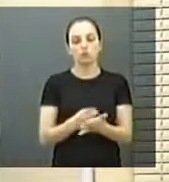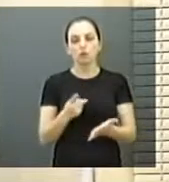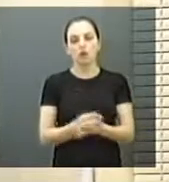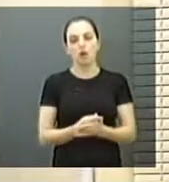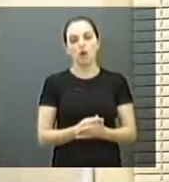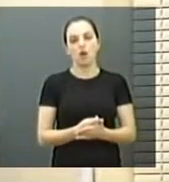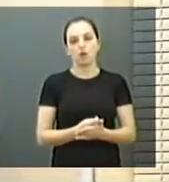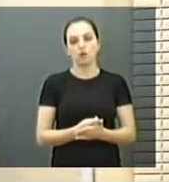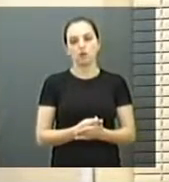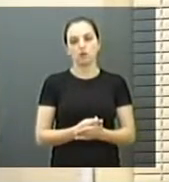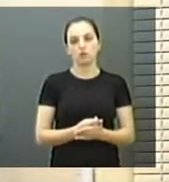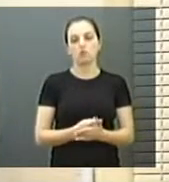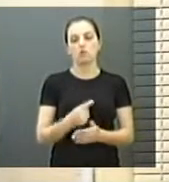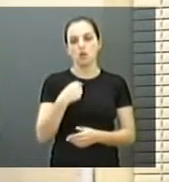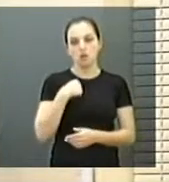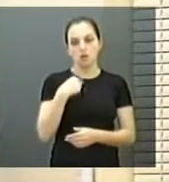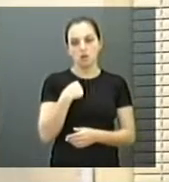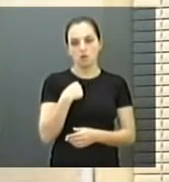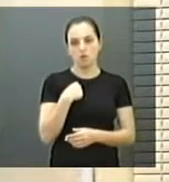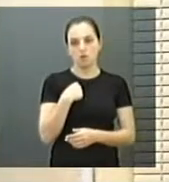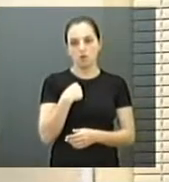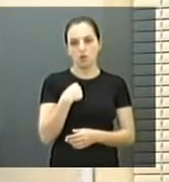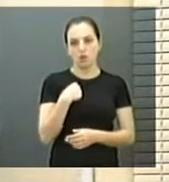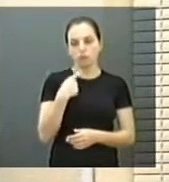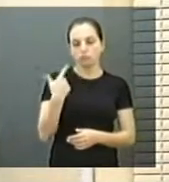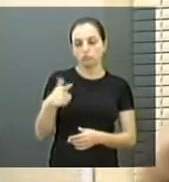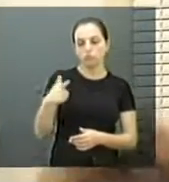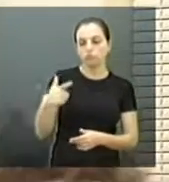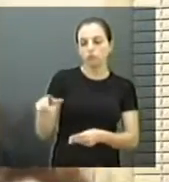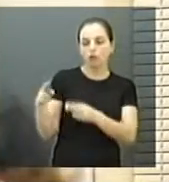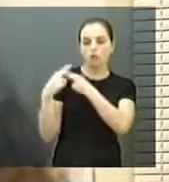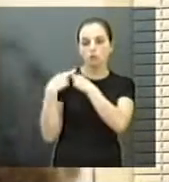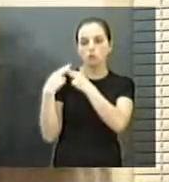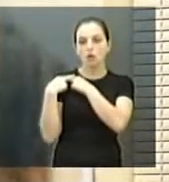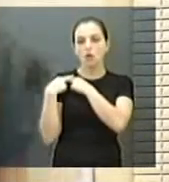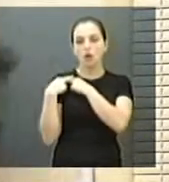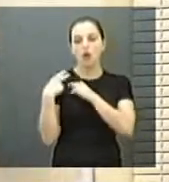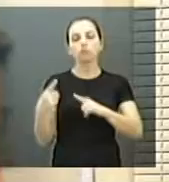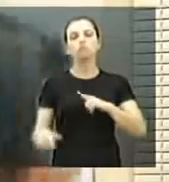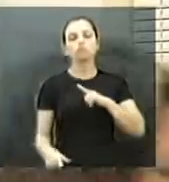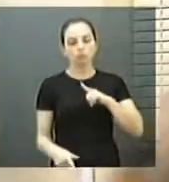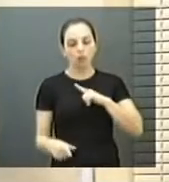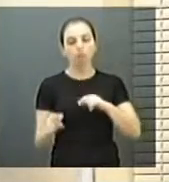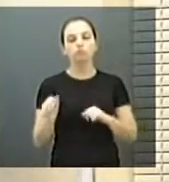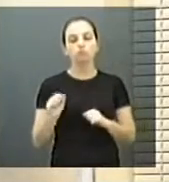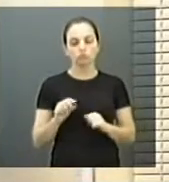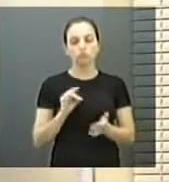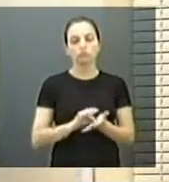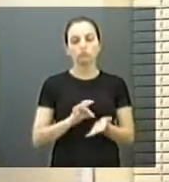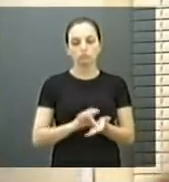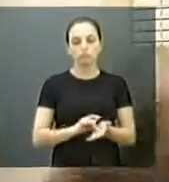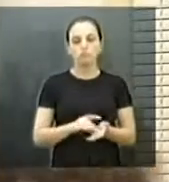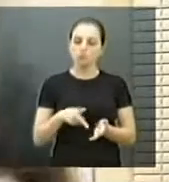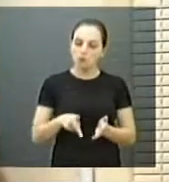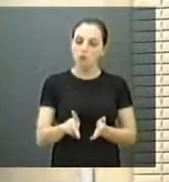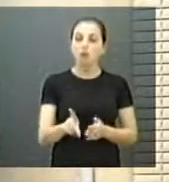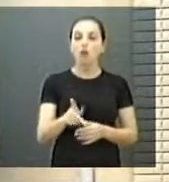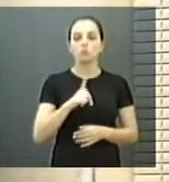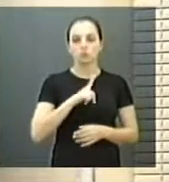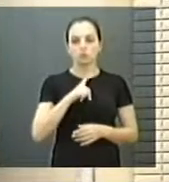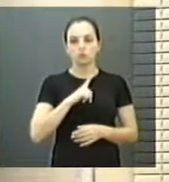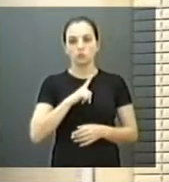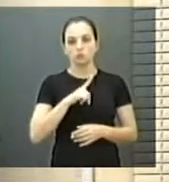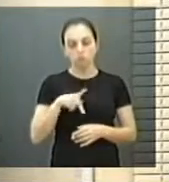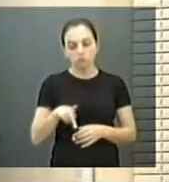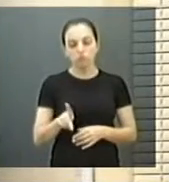venha dizer que eu não tenho responsabilidade. Tenho sim. Sempre tive e sempre vou